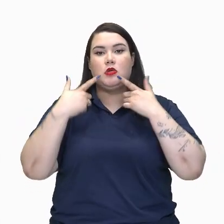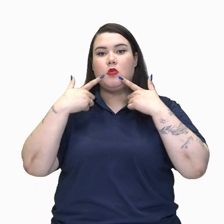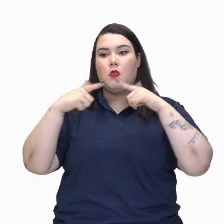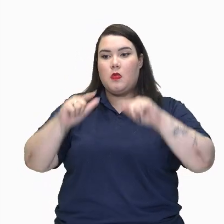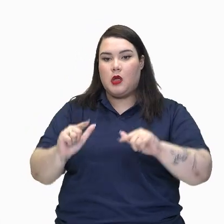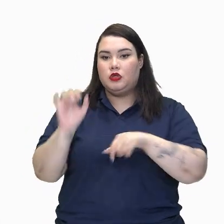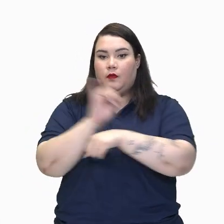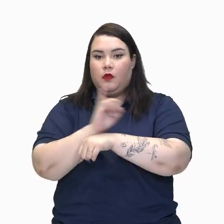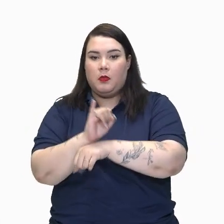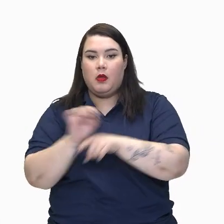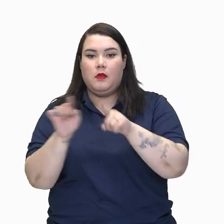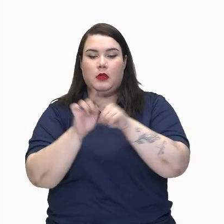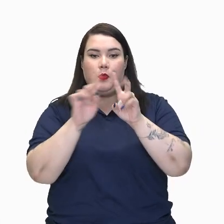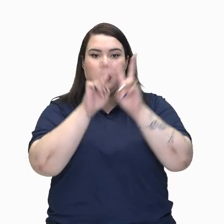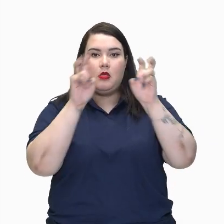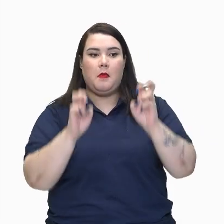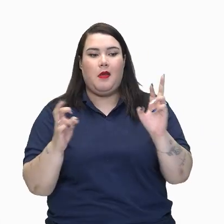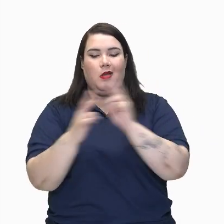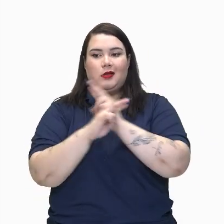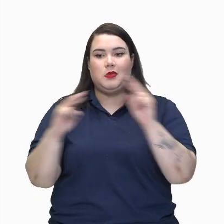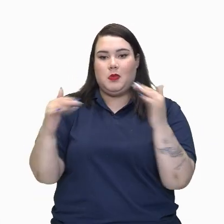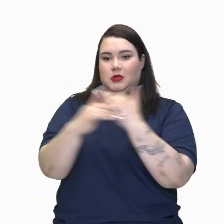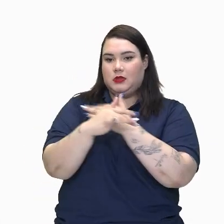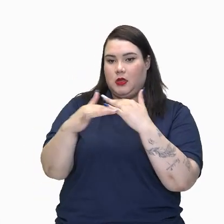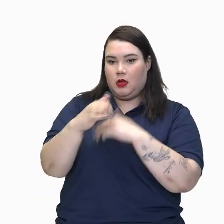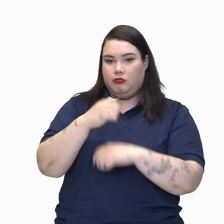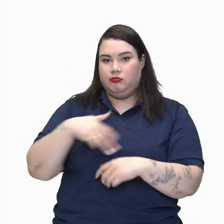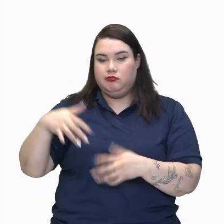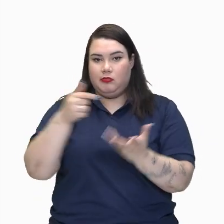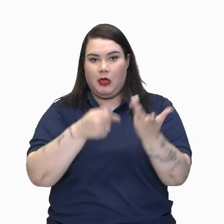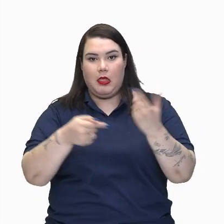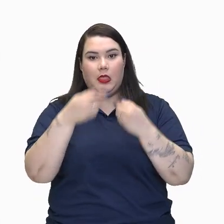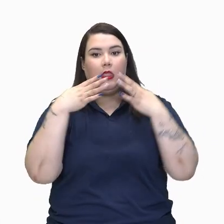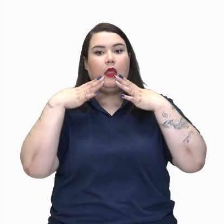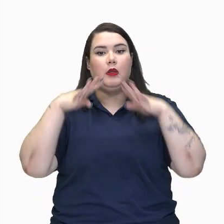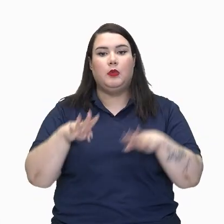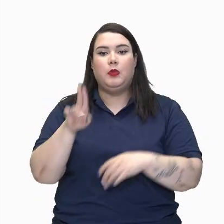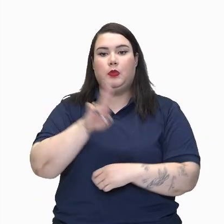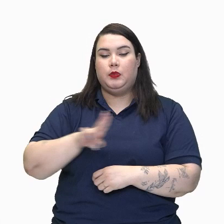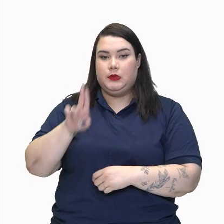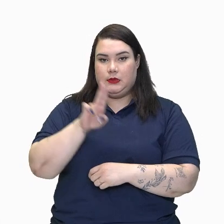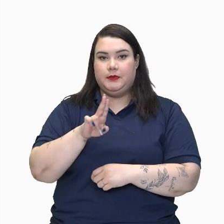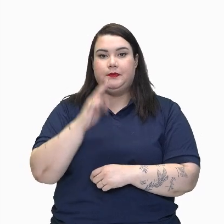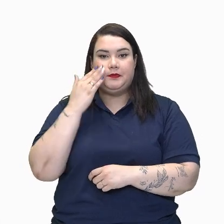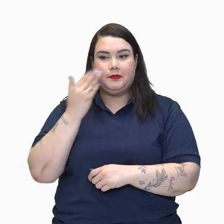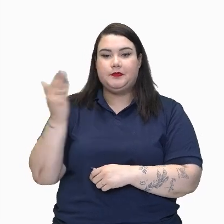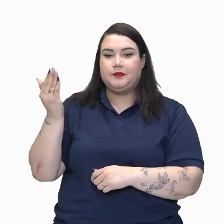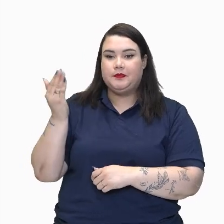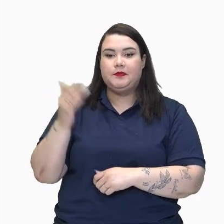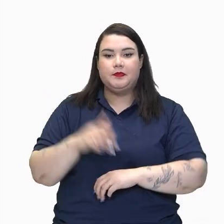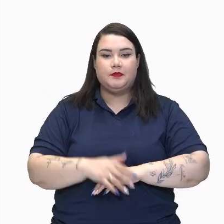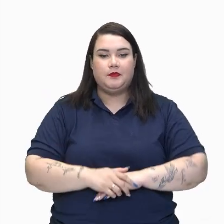esses temas urbanos, que vão ser muito comuns no modernismo brasileiro. Também escreveu em prosa,